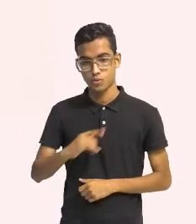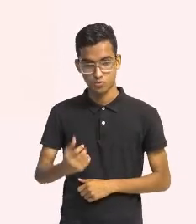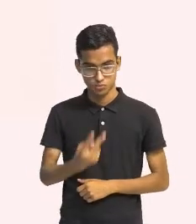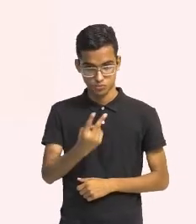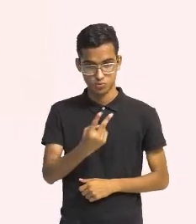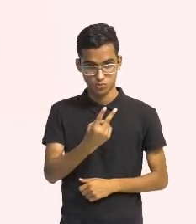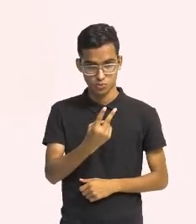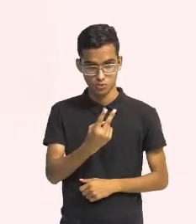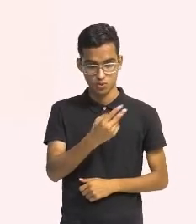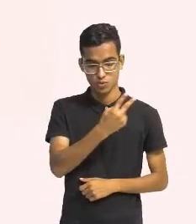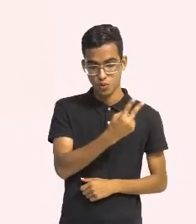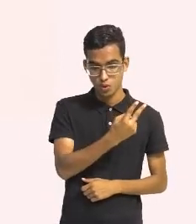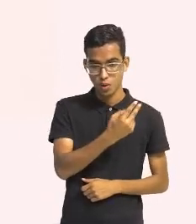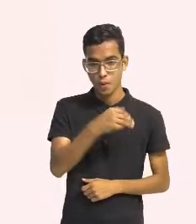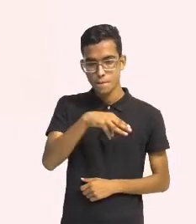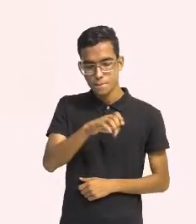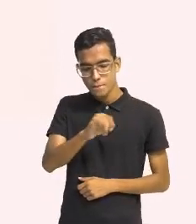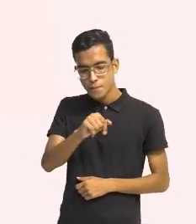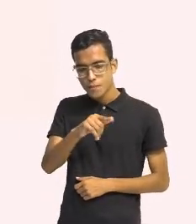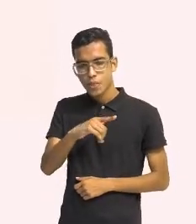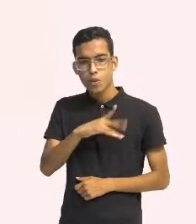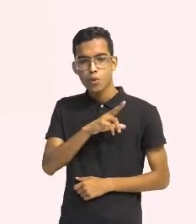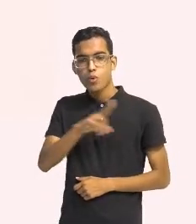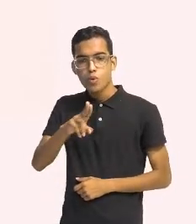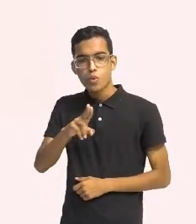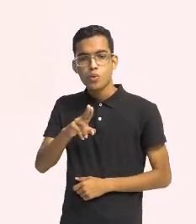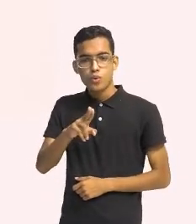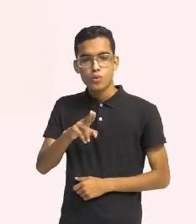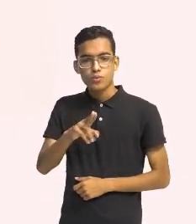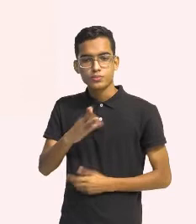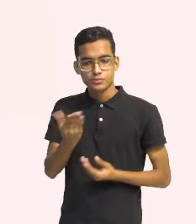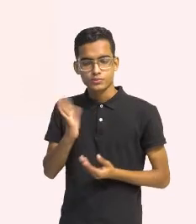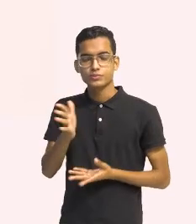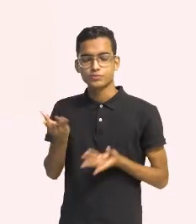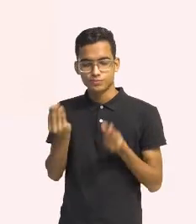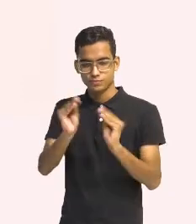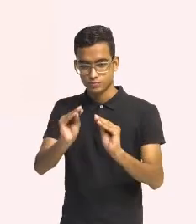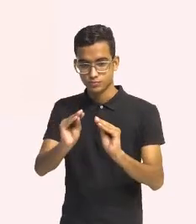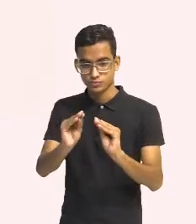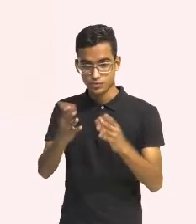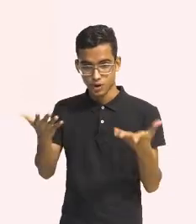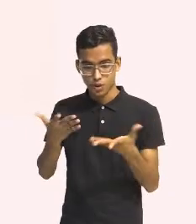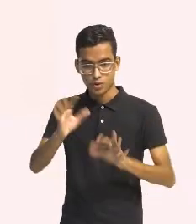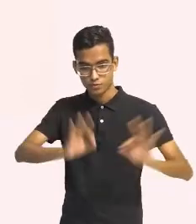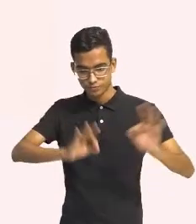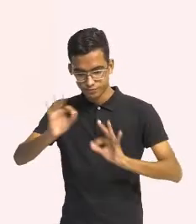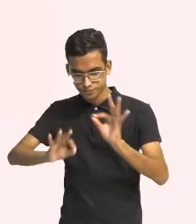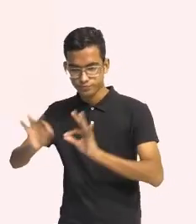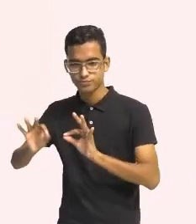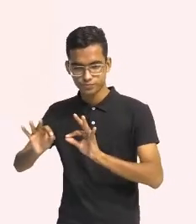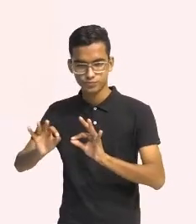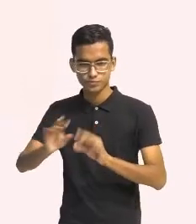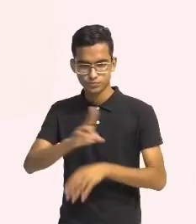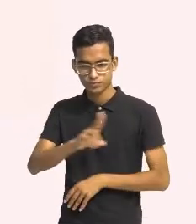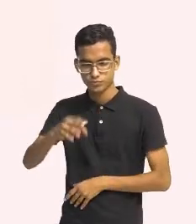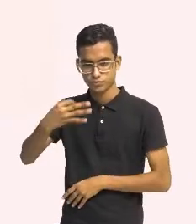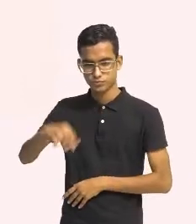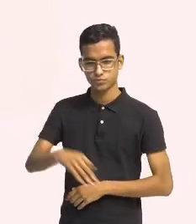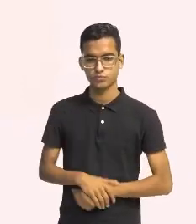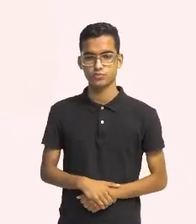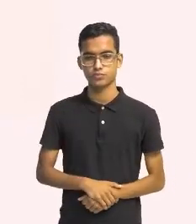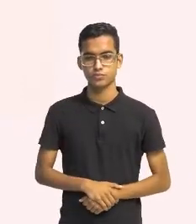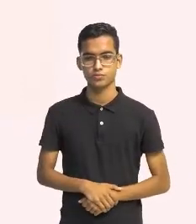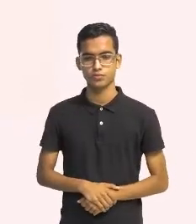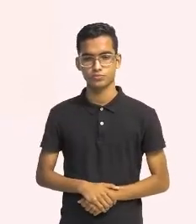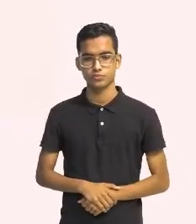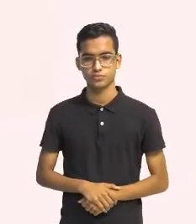2-metil. Opa, o nome da ramificação eu já dei, né? Agora vamos para a cadeia principal, isso vocês já sabem fazer, já aprenderam